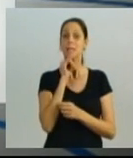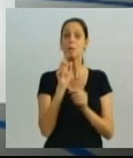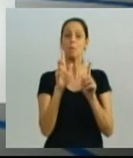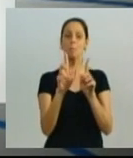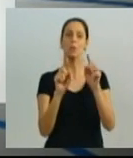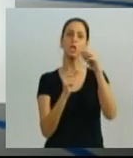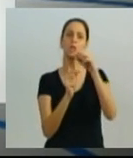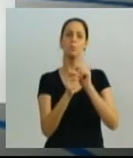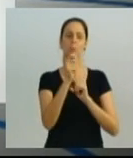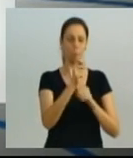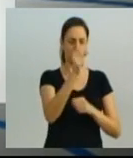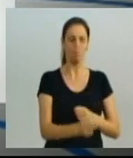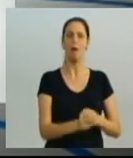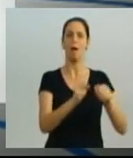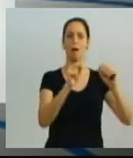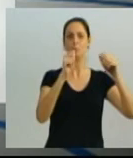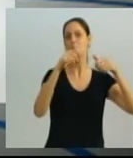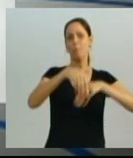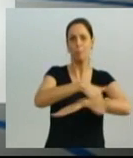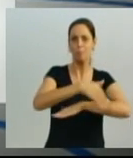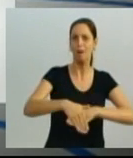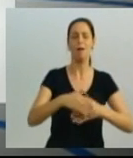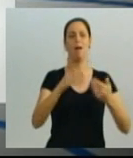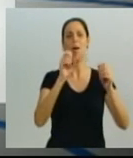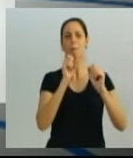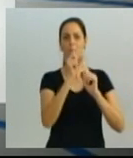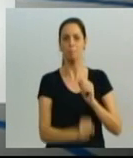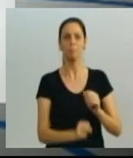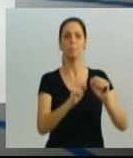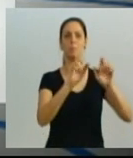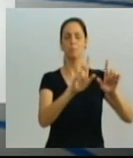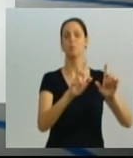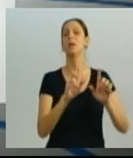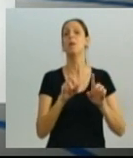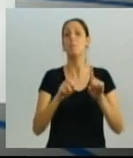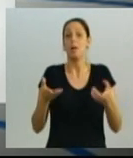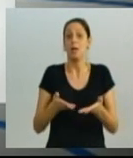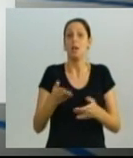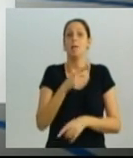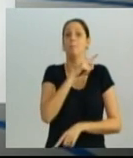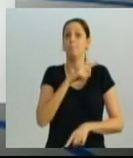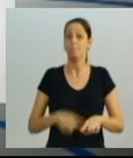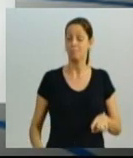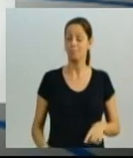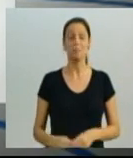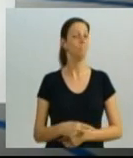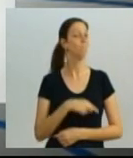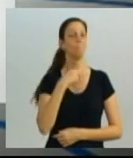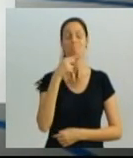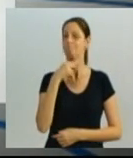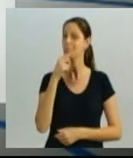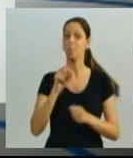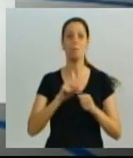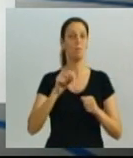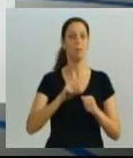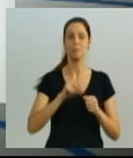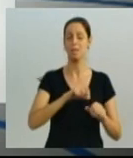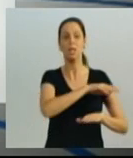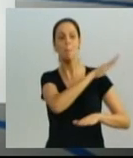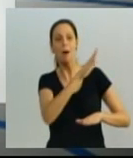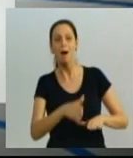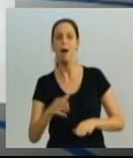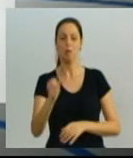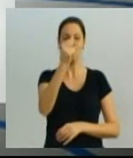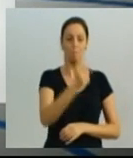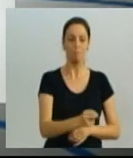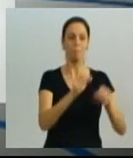lugar. Antigamente a gente cravava isso nos barrancos, mas agora é proibido. Então, Afonso, não vai dar para fazer isso nos barrancos, tá certo? Então, vamos tomar cuidado